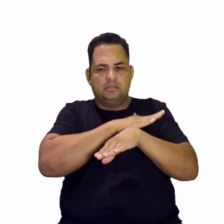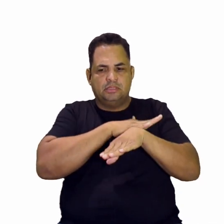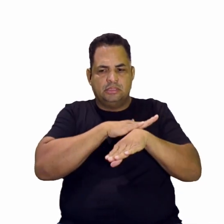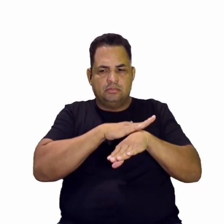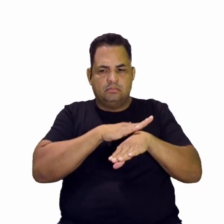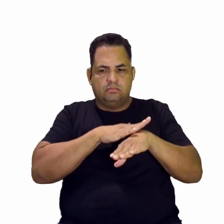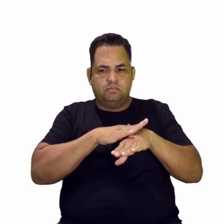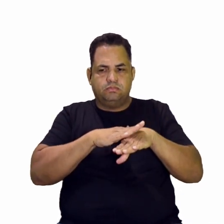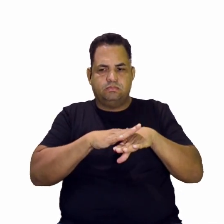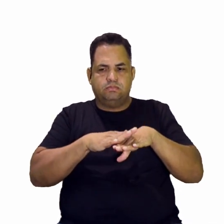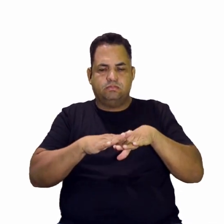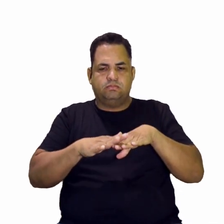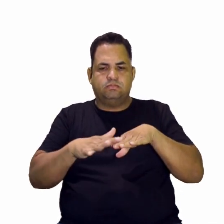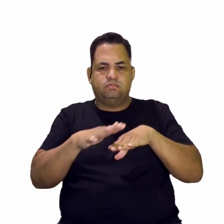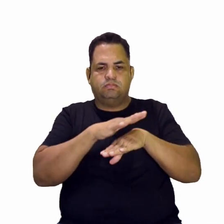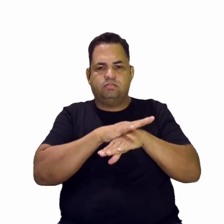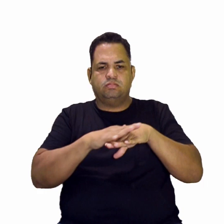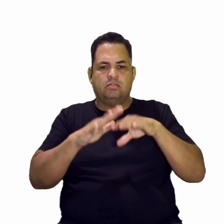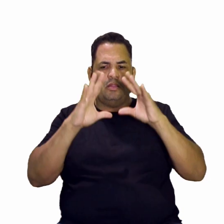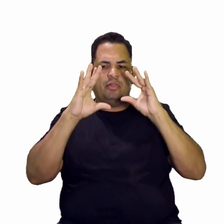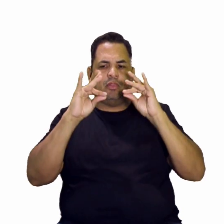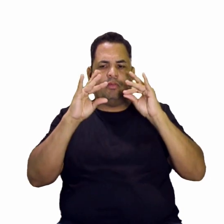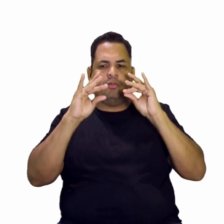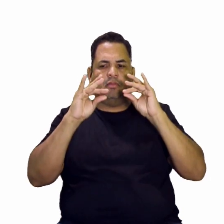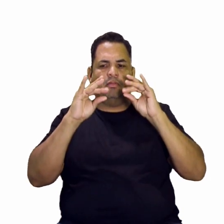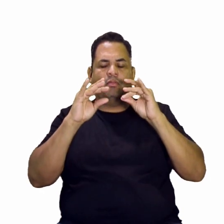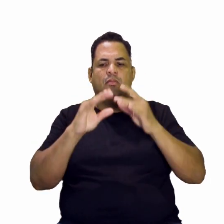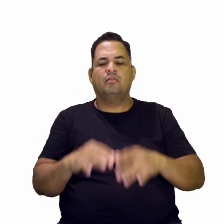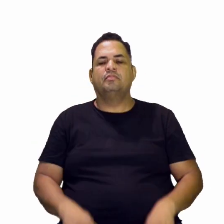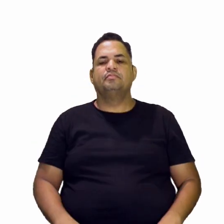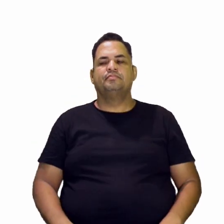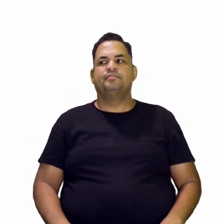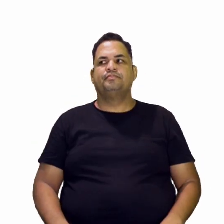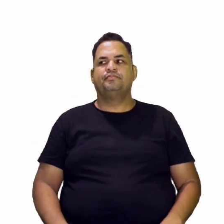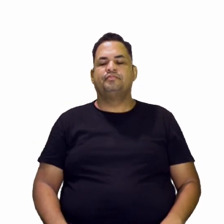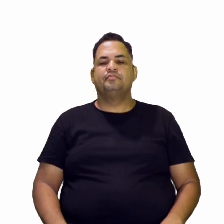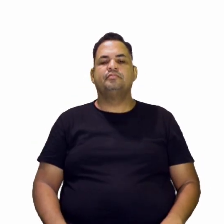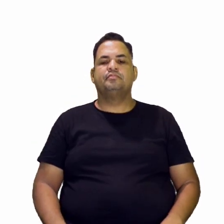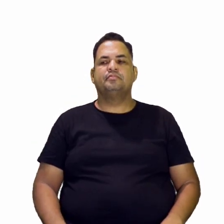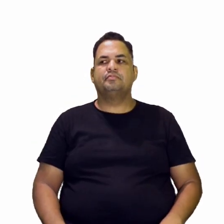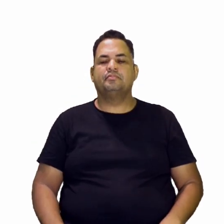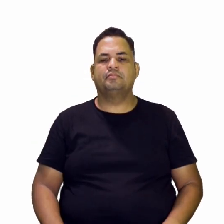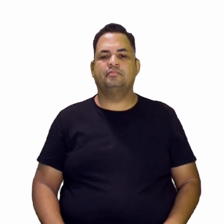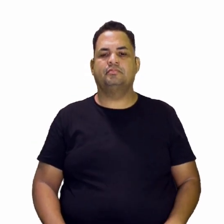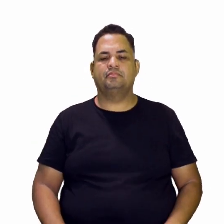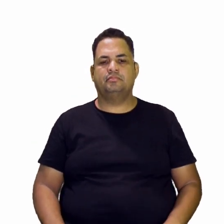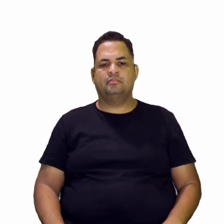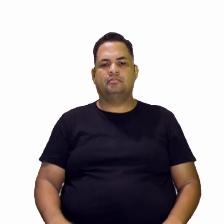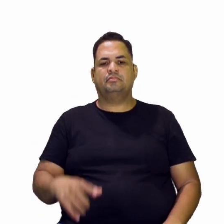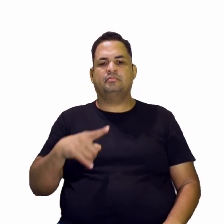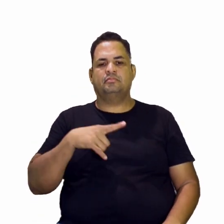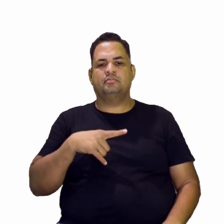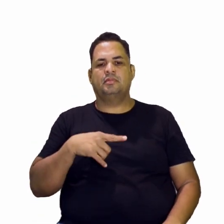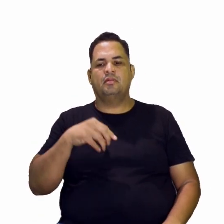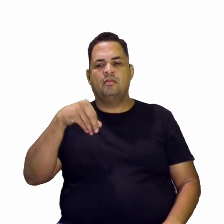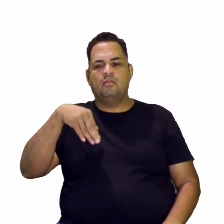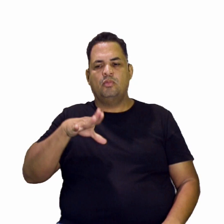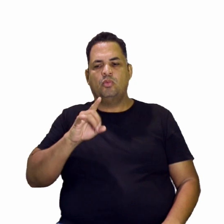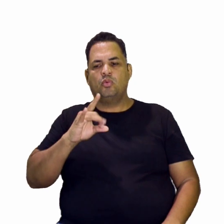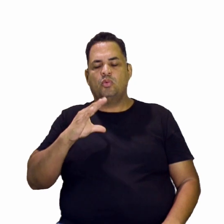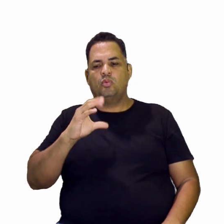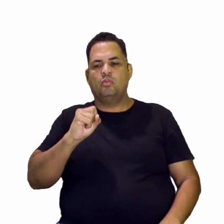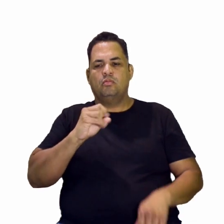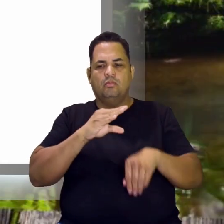lisa e umidificada. Olha aqui para mim. Eles vão ter um muco. Olha aqui